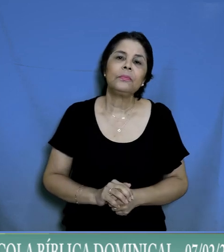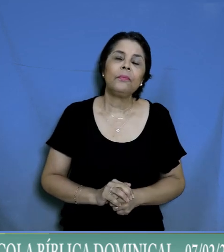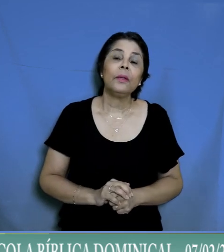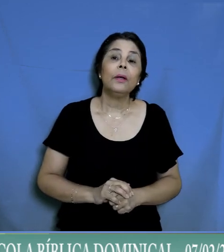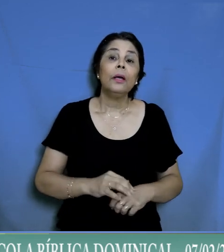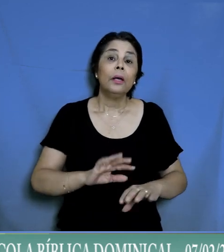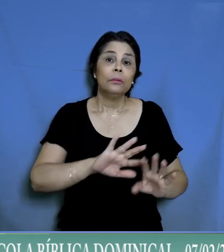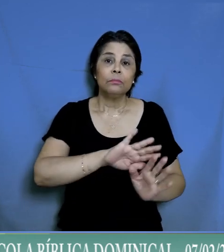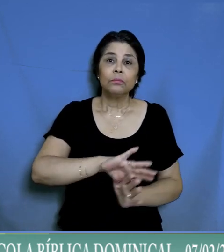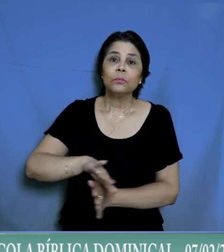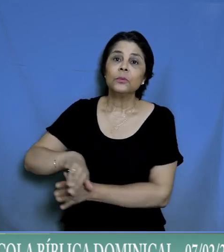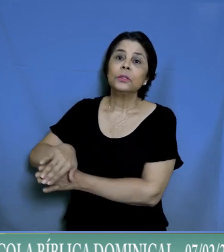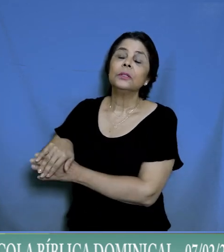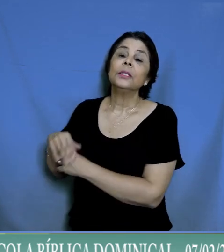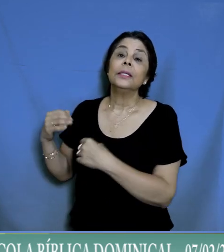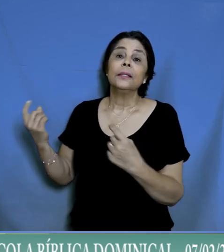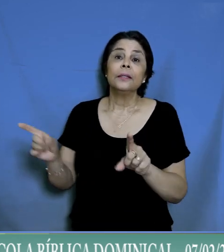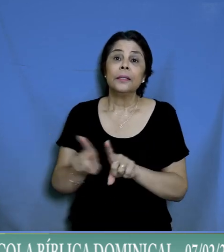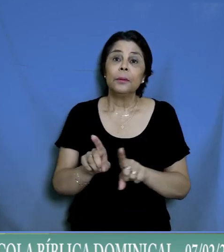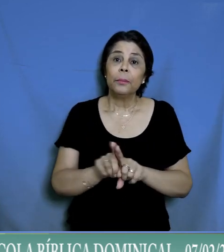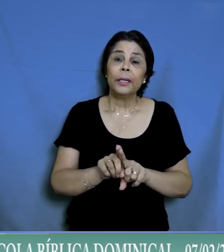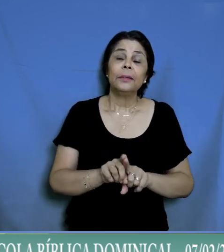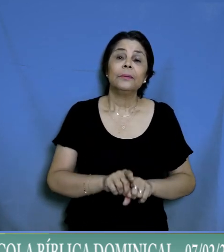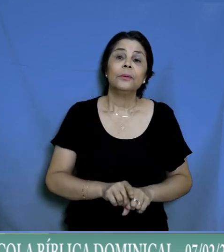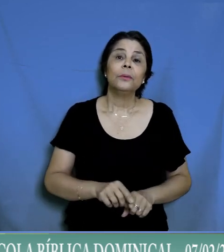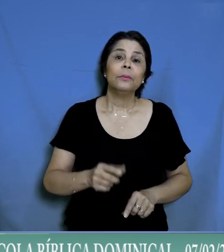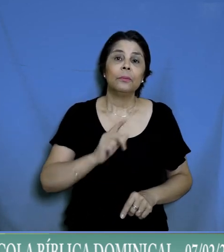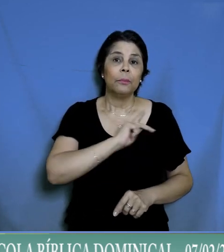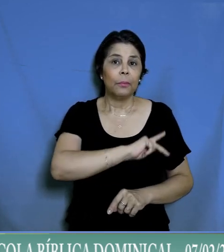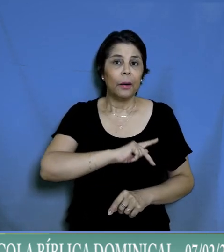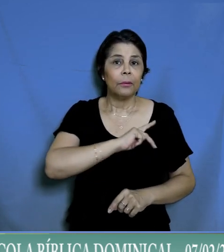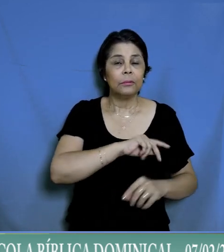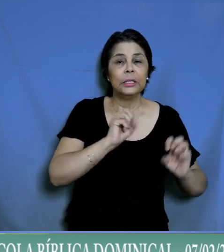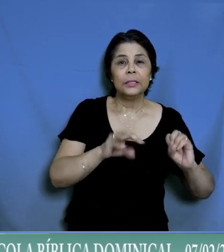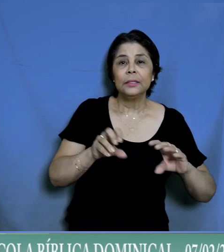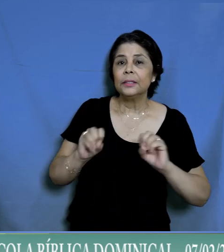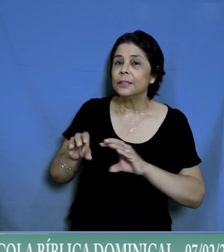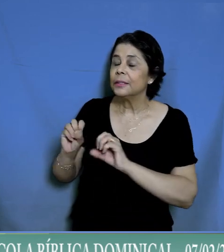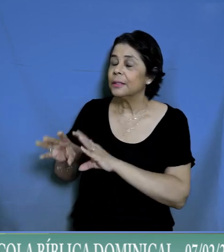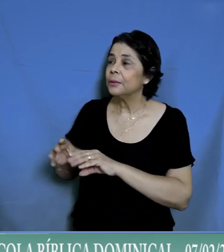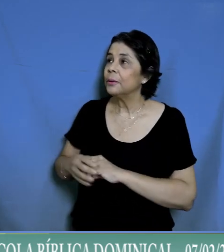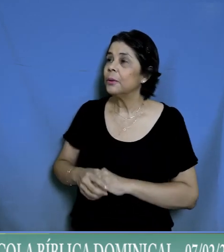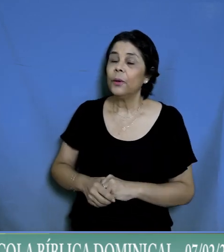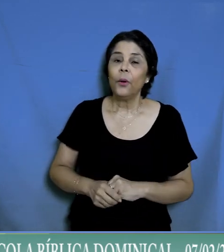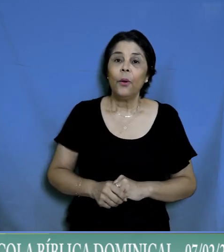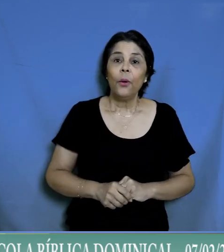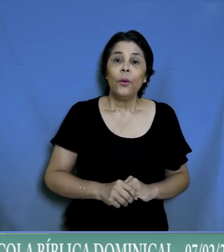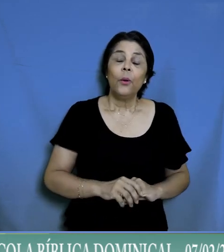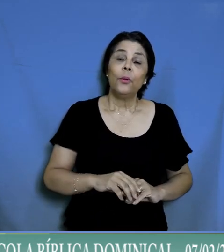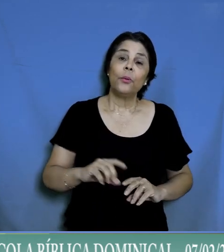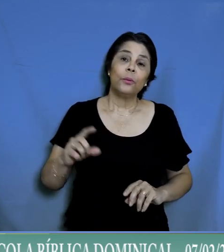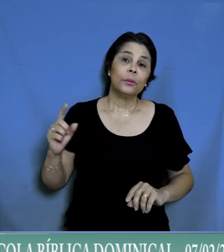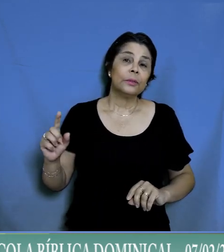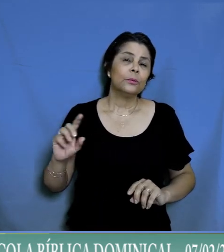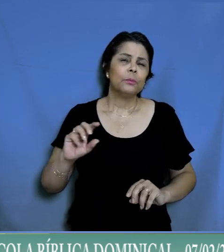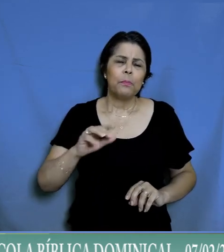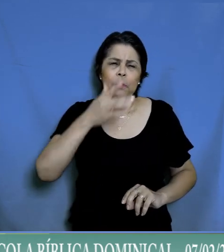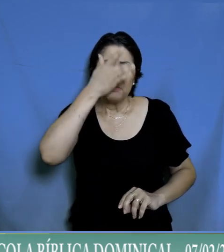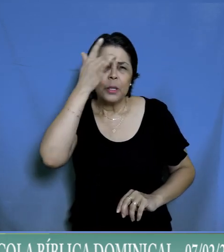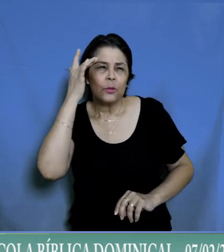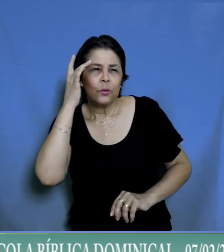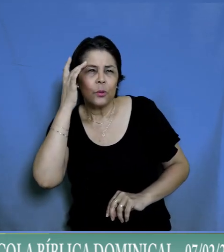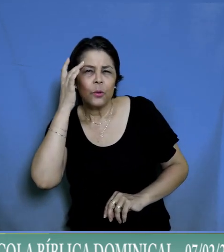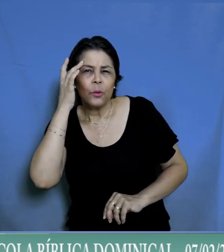acudir aos necessitados. Olha, que mudança radical. Aquele que